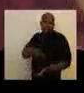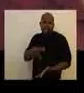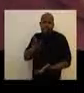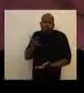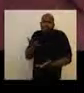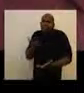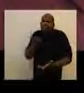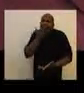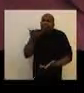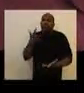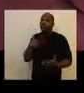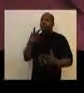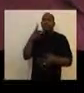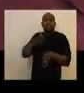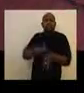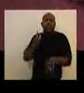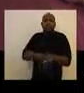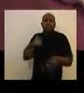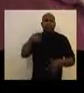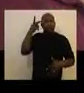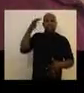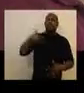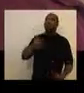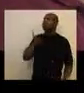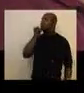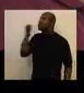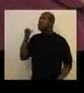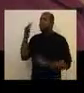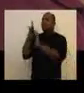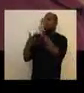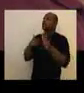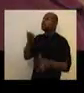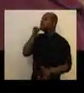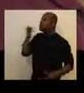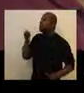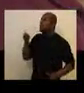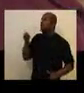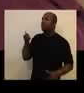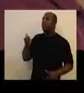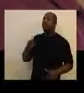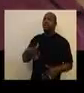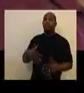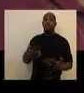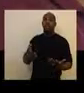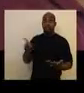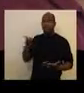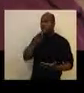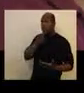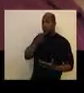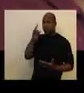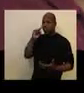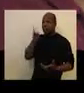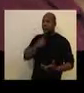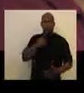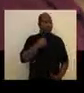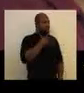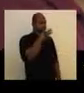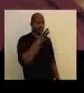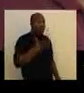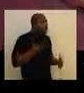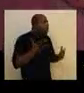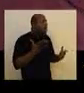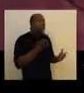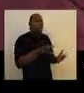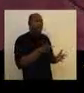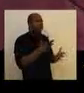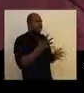Libras. E aí ele se espantou com a reação com ela ter se comunicado com ele.